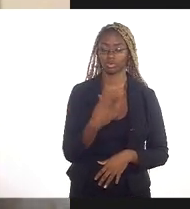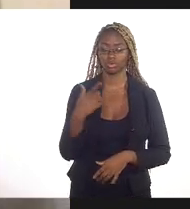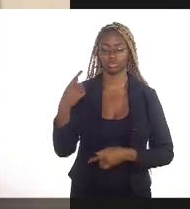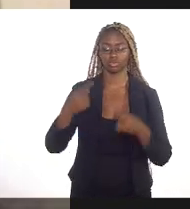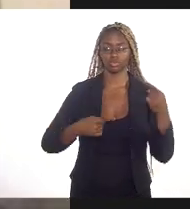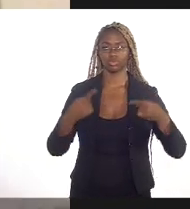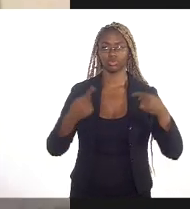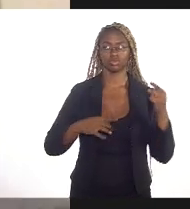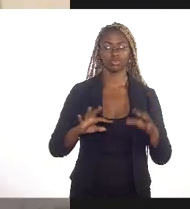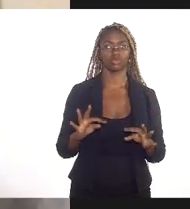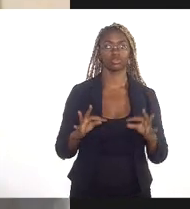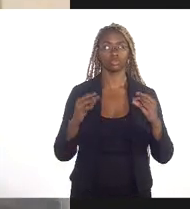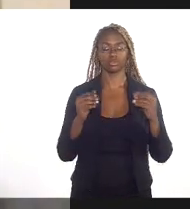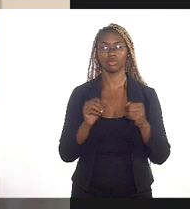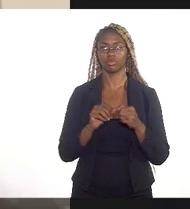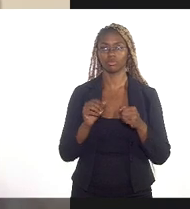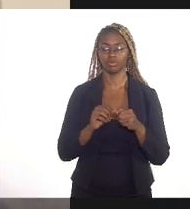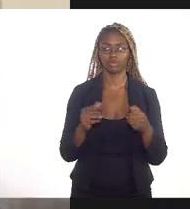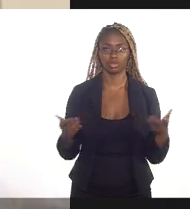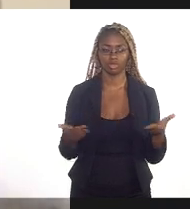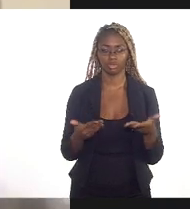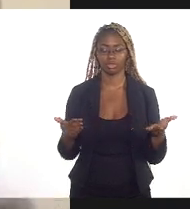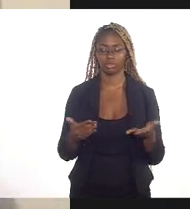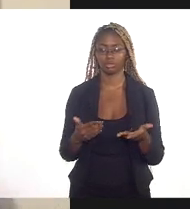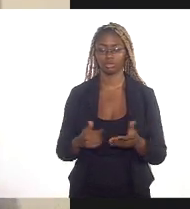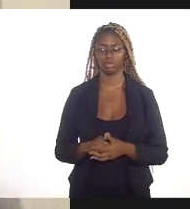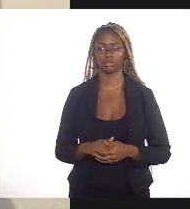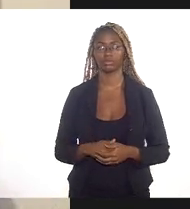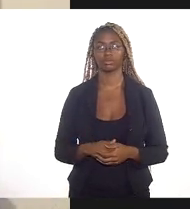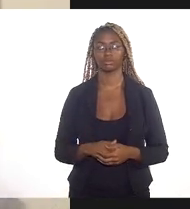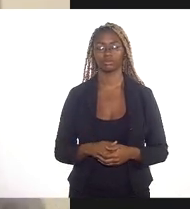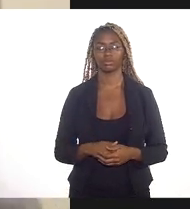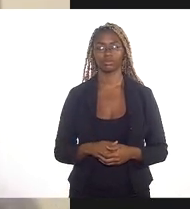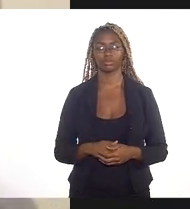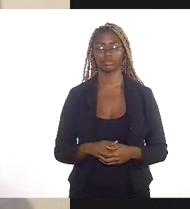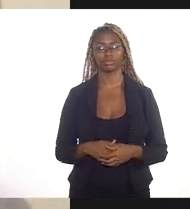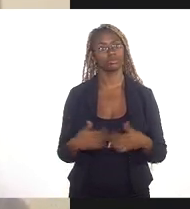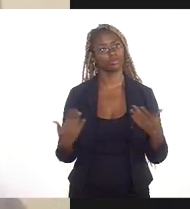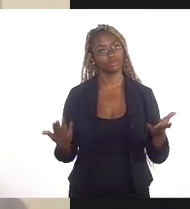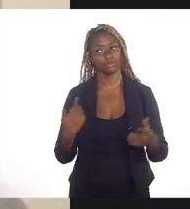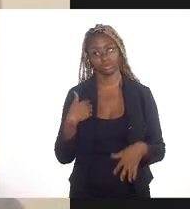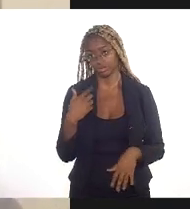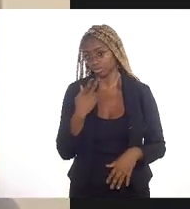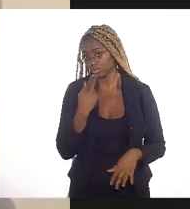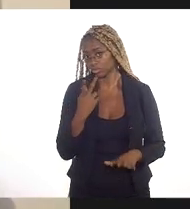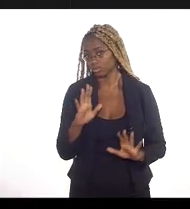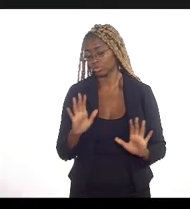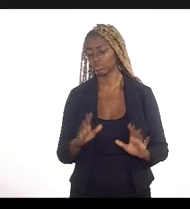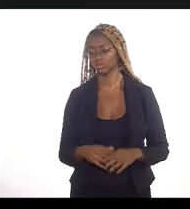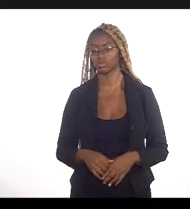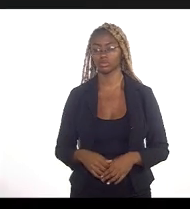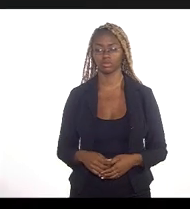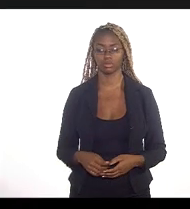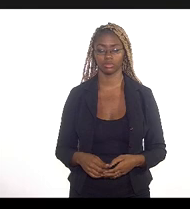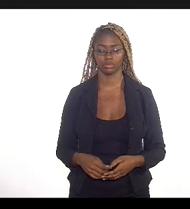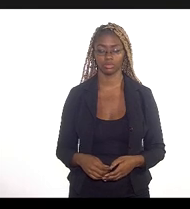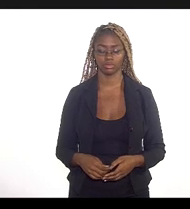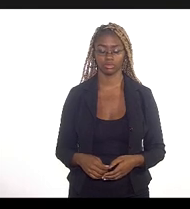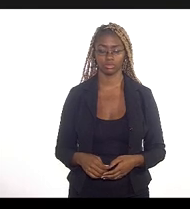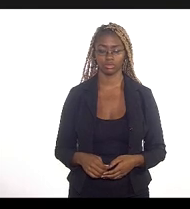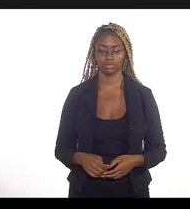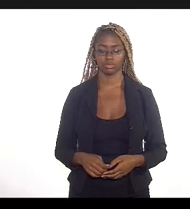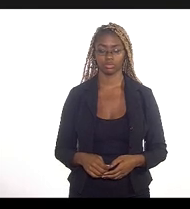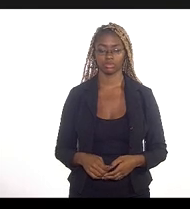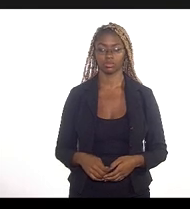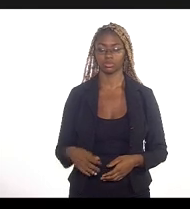de titulação que está sendo feita, não só aqui, como a nível nacional. Essa é a minha colocação. Questão okay. De ordem, presidente. Vamos ouvir